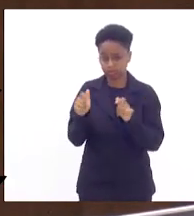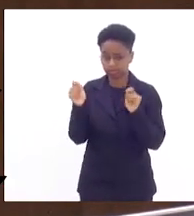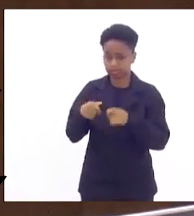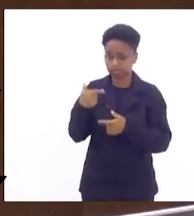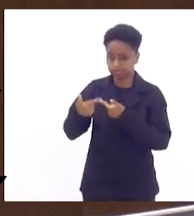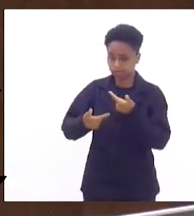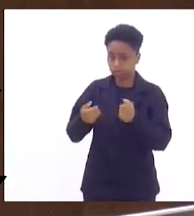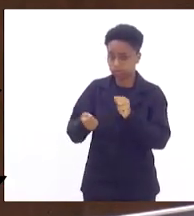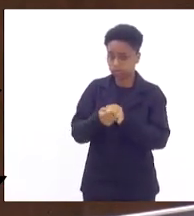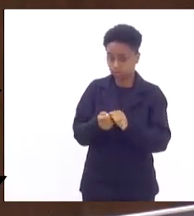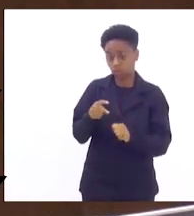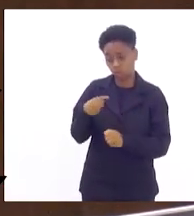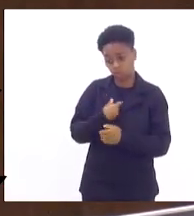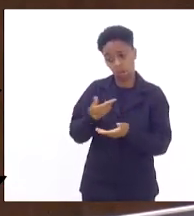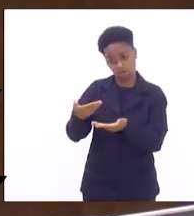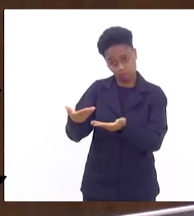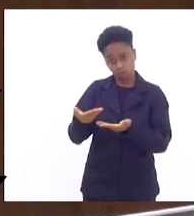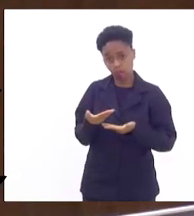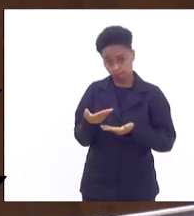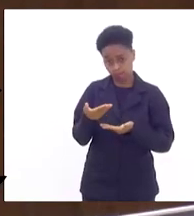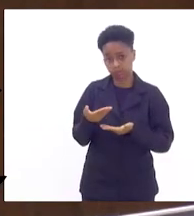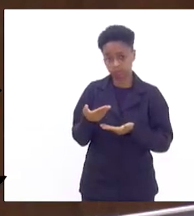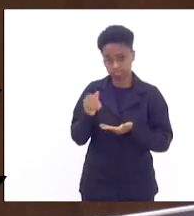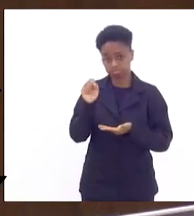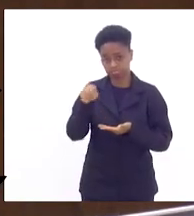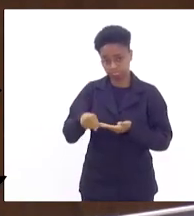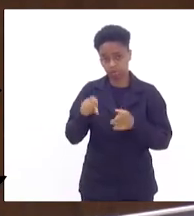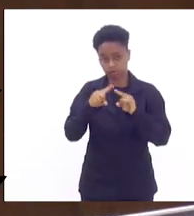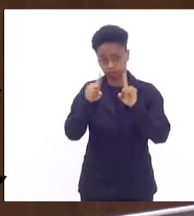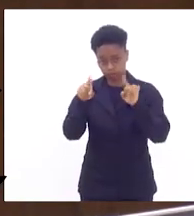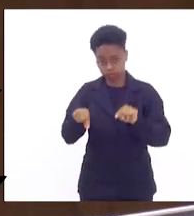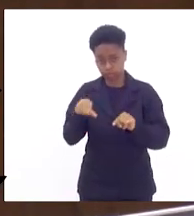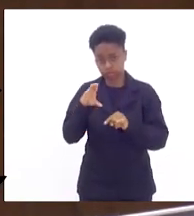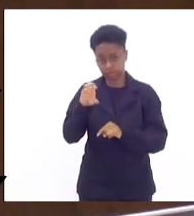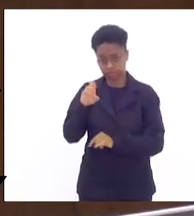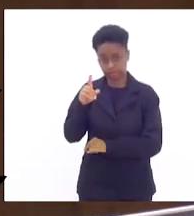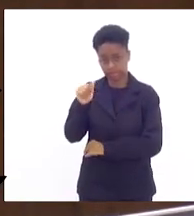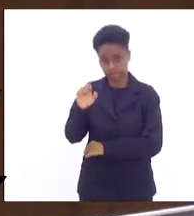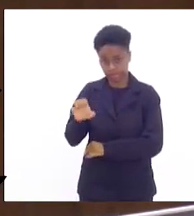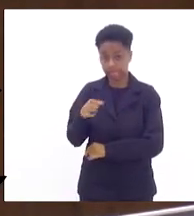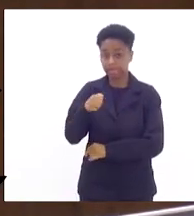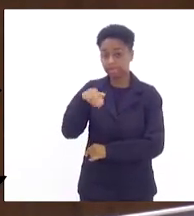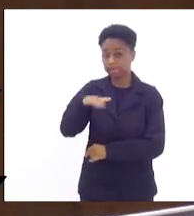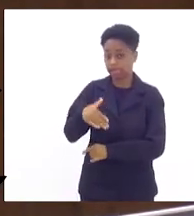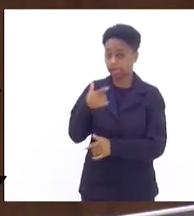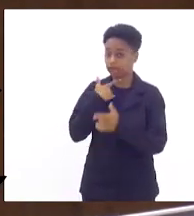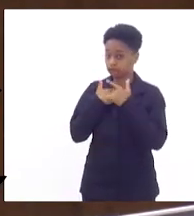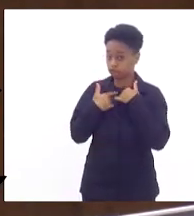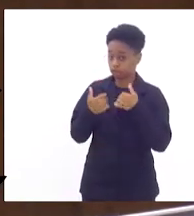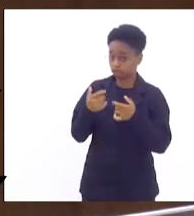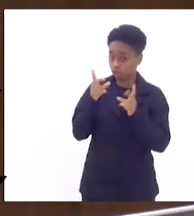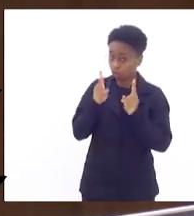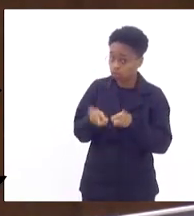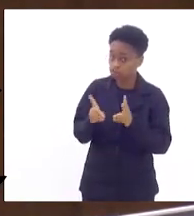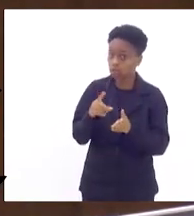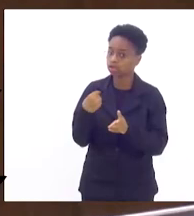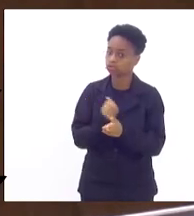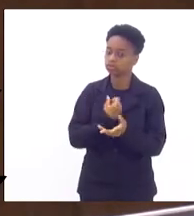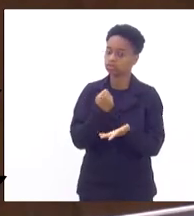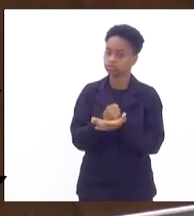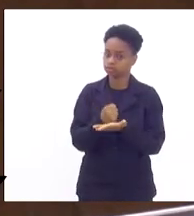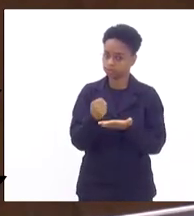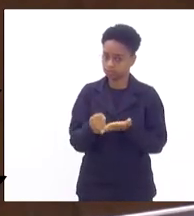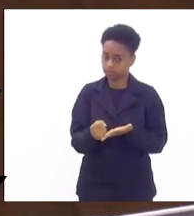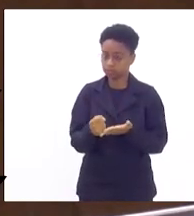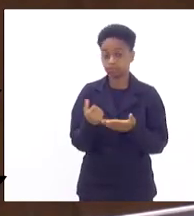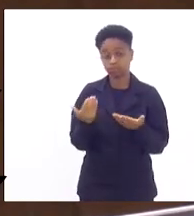conosco. Nós convidamos os funcionários da SEDAI e aqueles que quiseram vir nós contratamos. Aonde